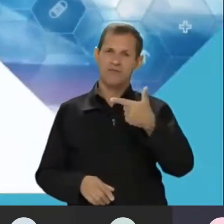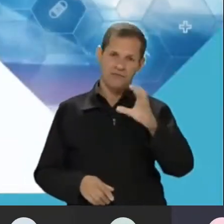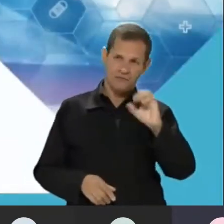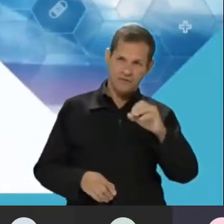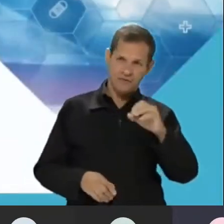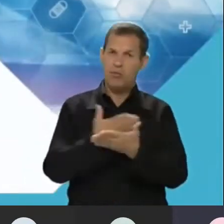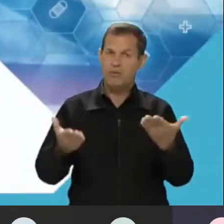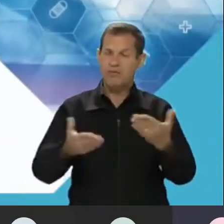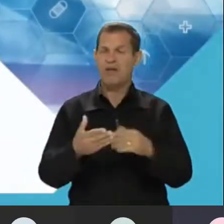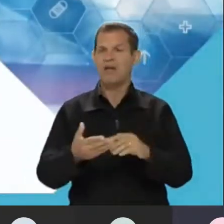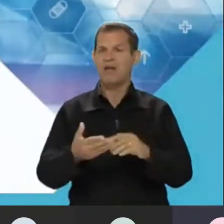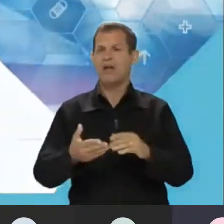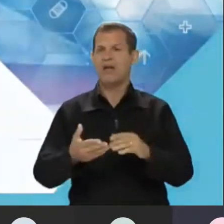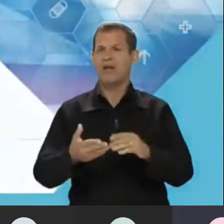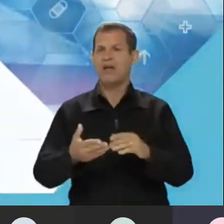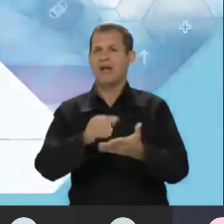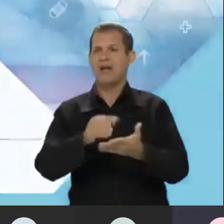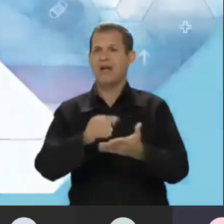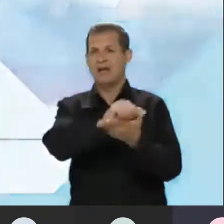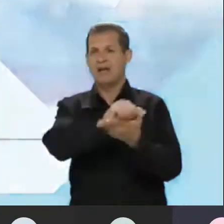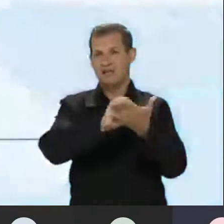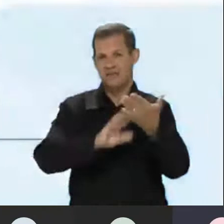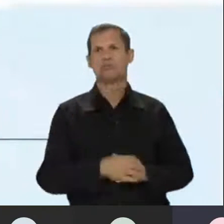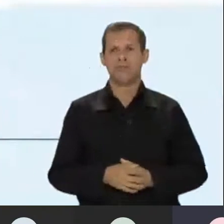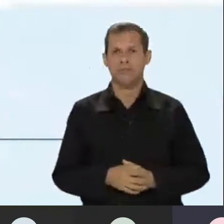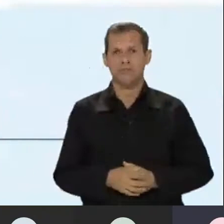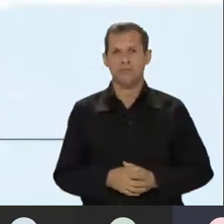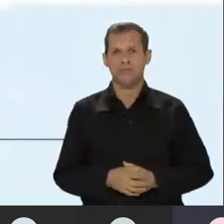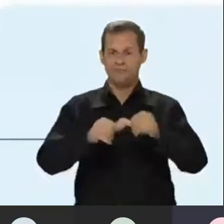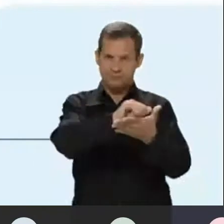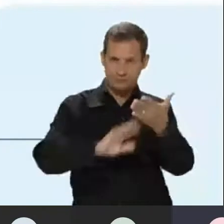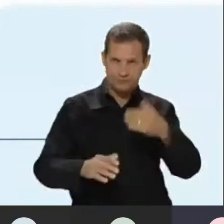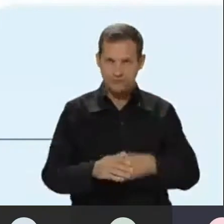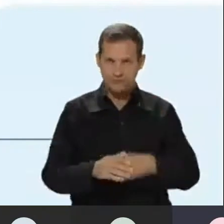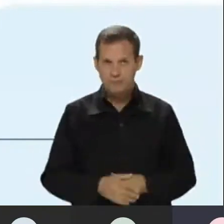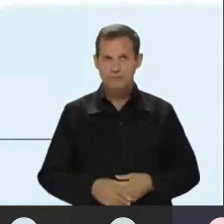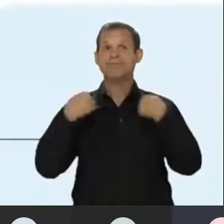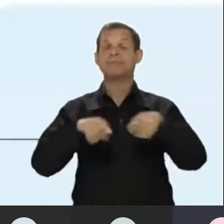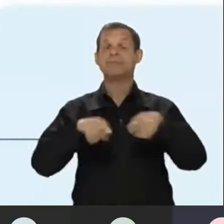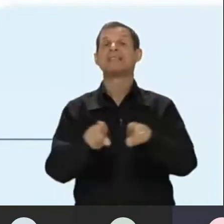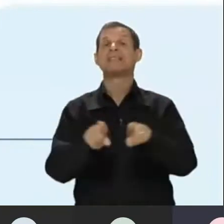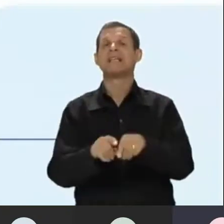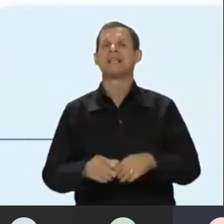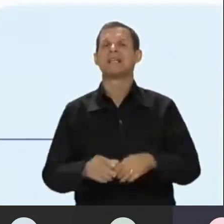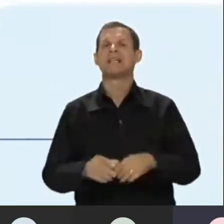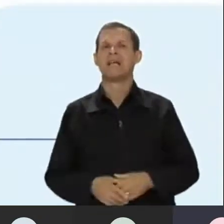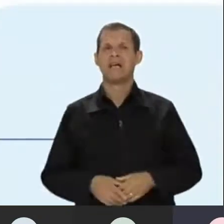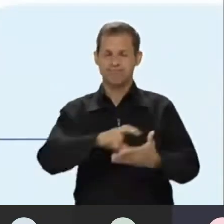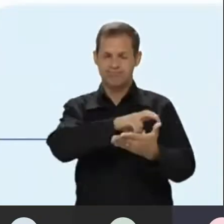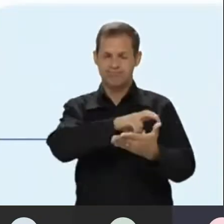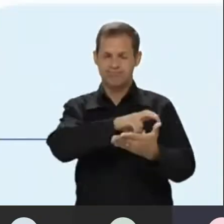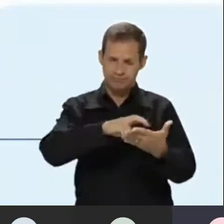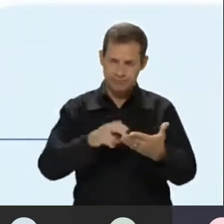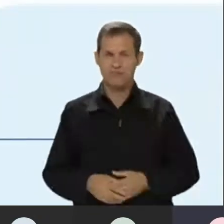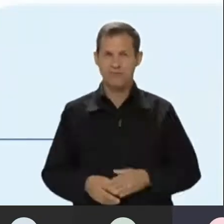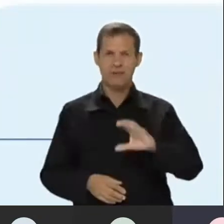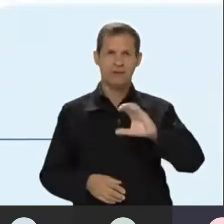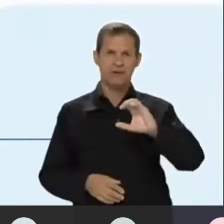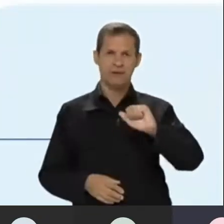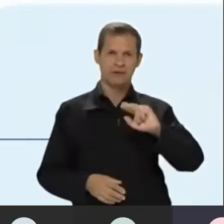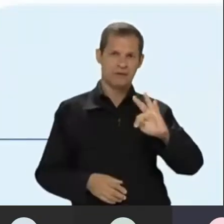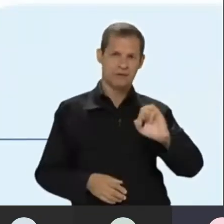Então, vamos dar início, vamos começar a nossa atividade 1. Então, para essa atividade, será necessário a impressão